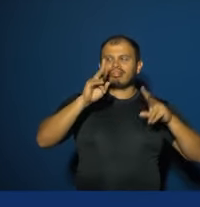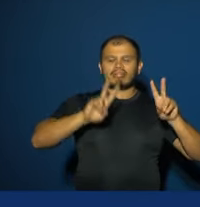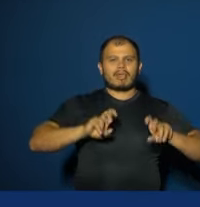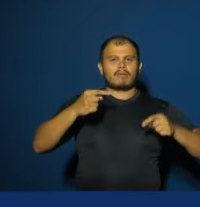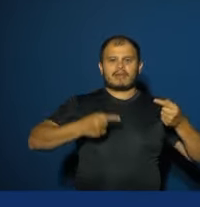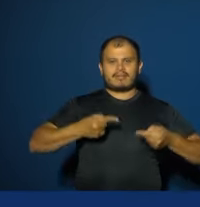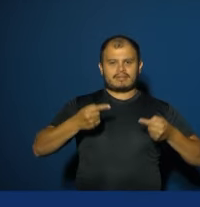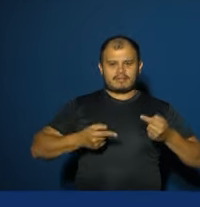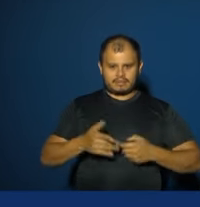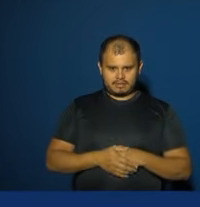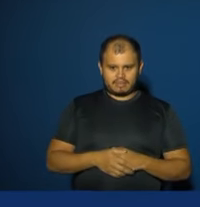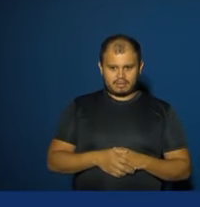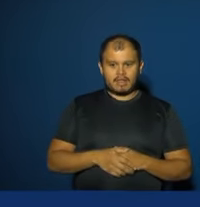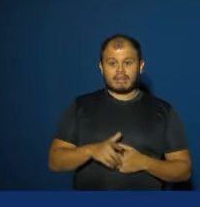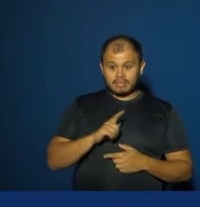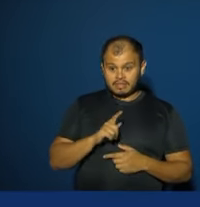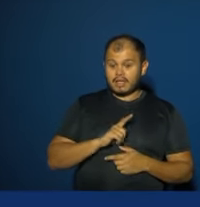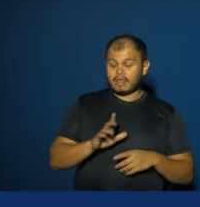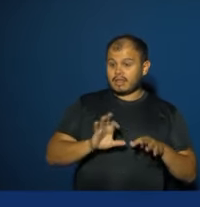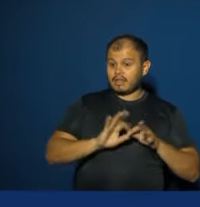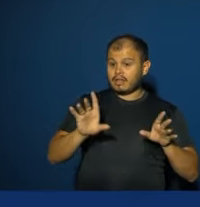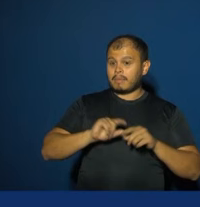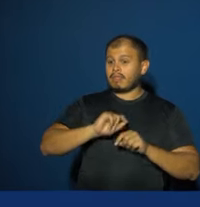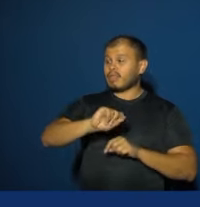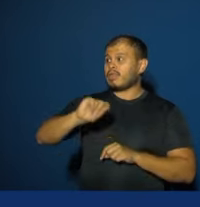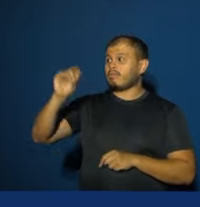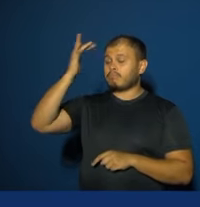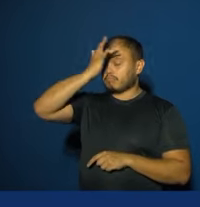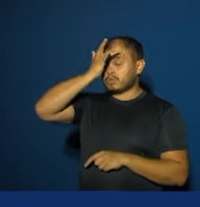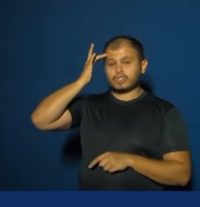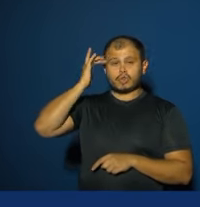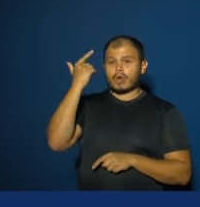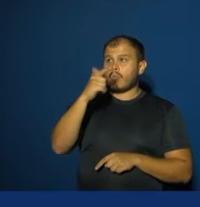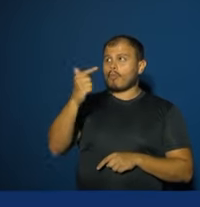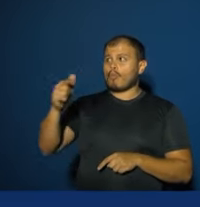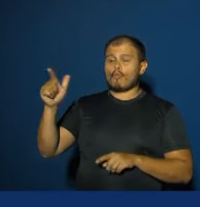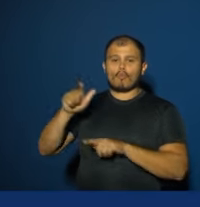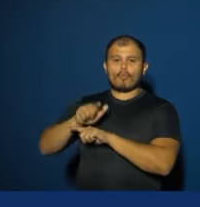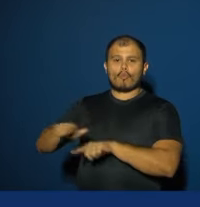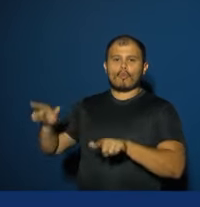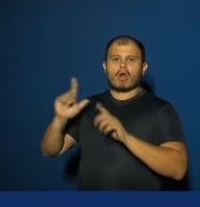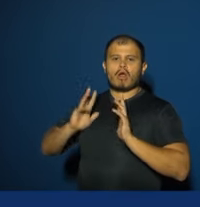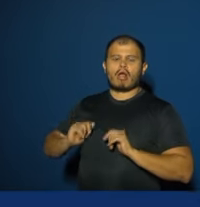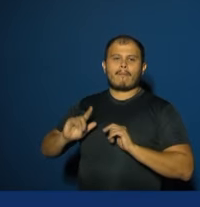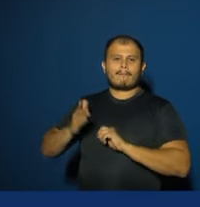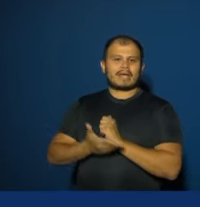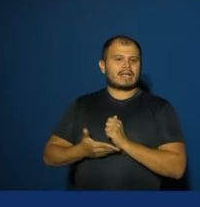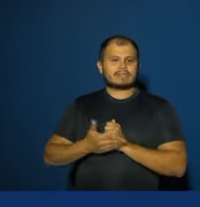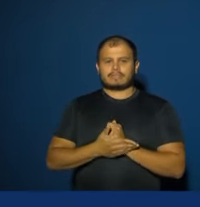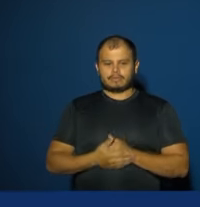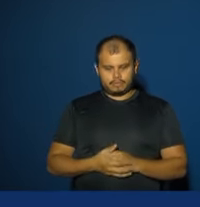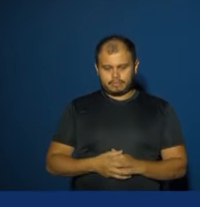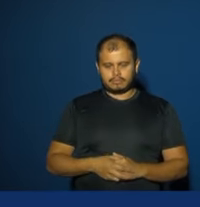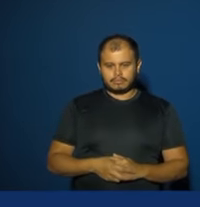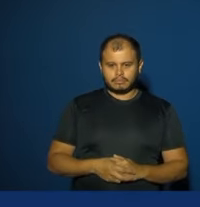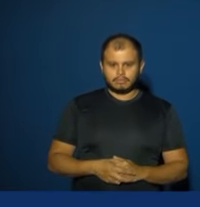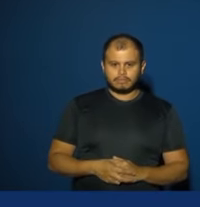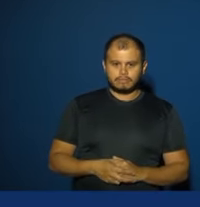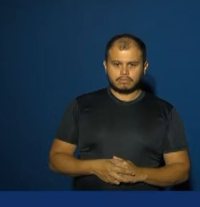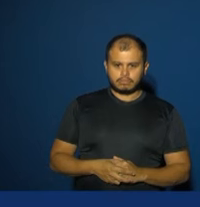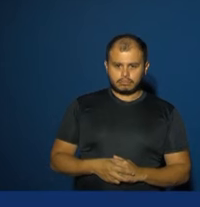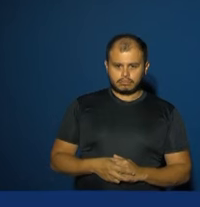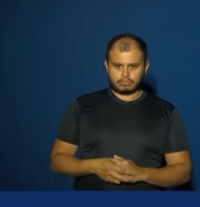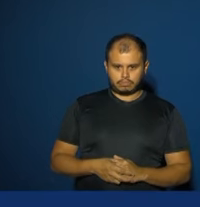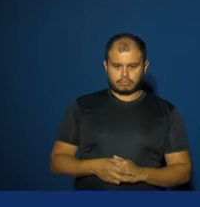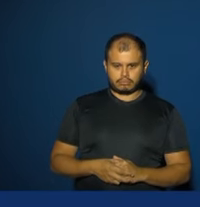o leilão tá mas as pessoas que tão sem saneamento não tão né então Eh isso